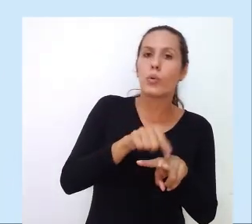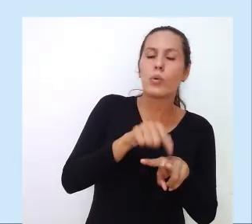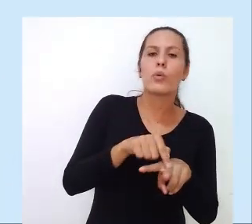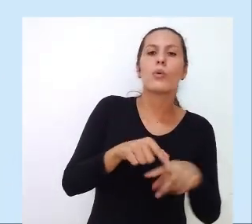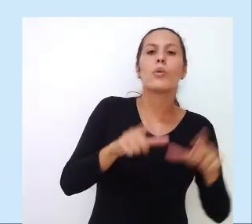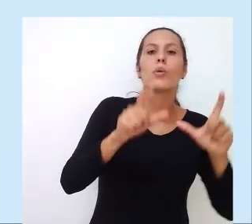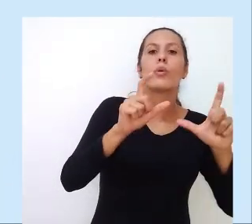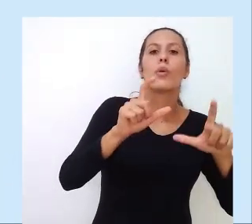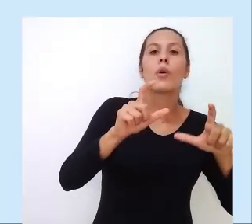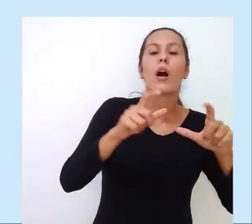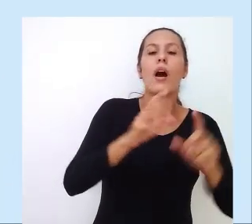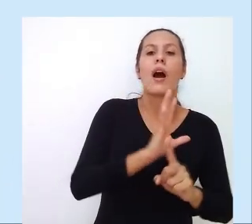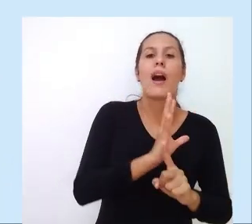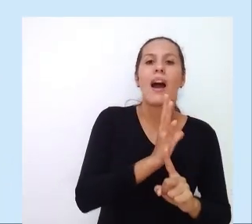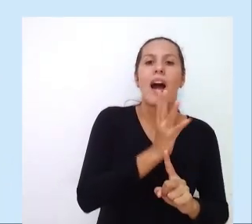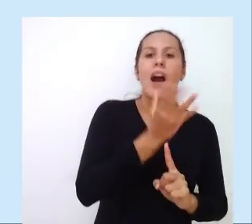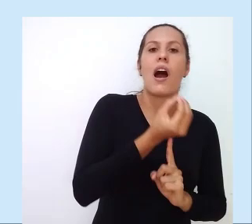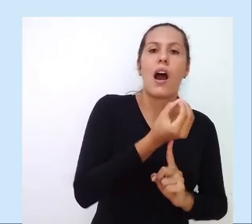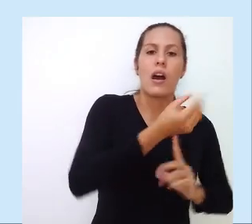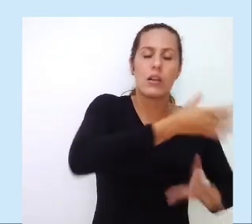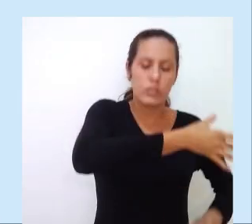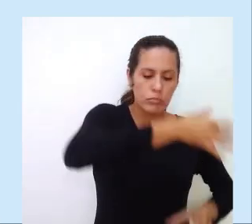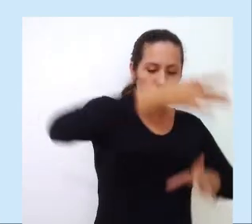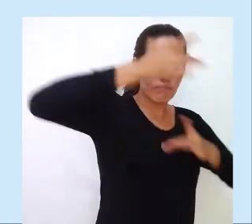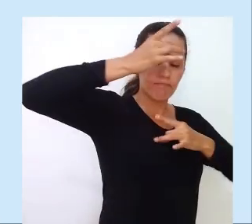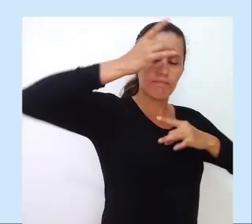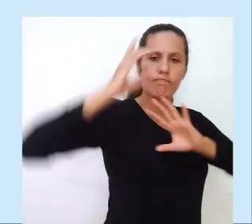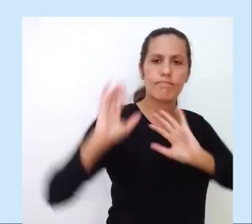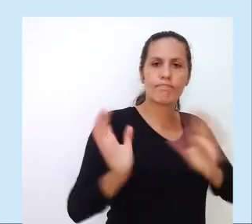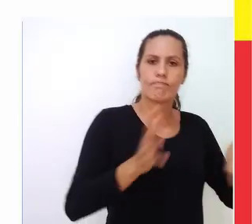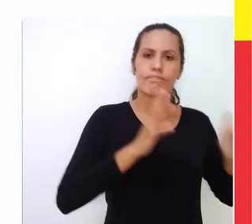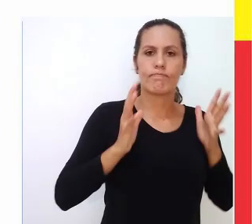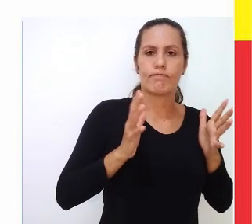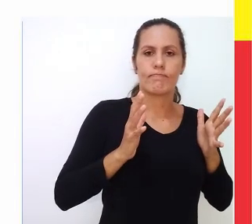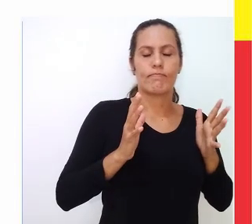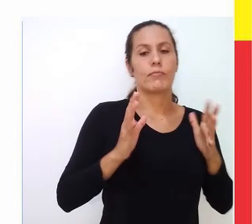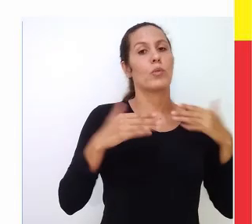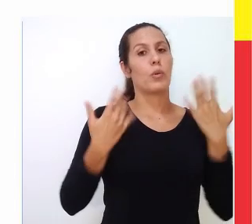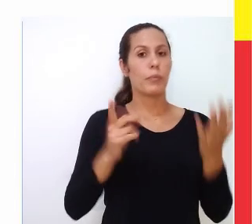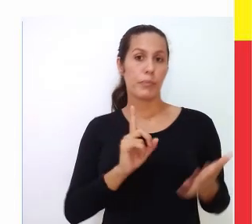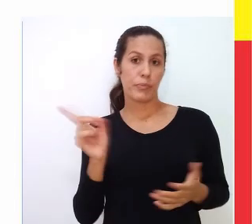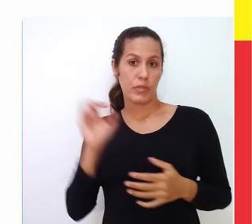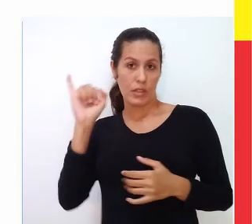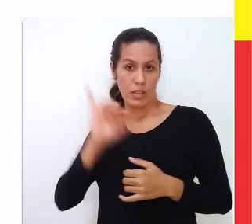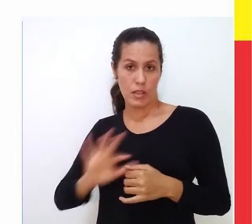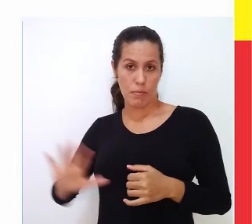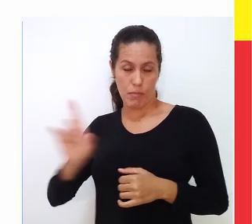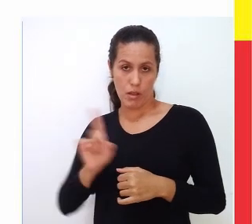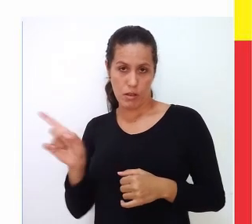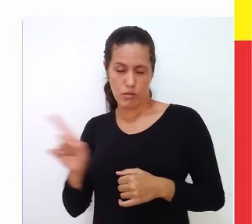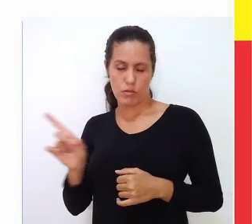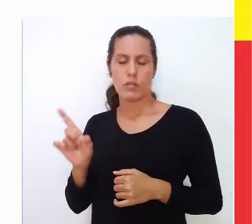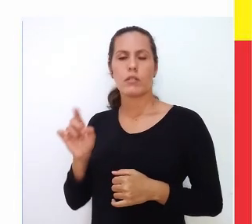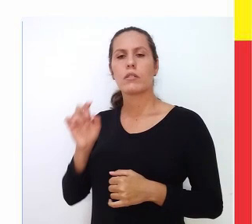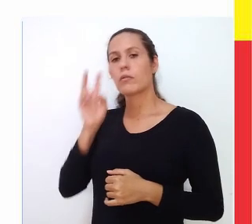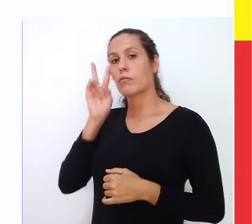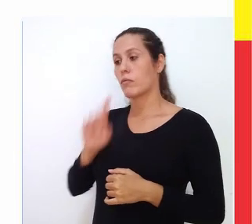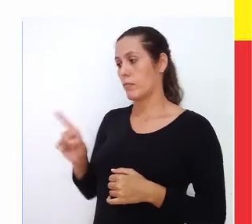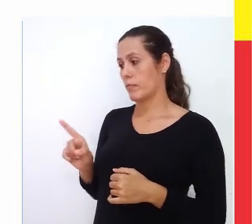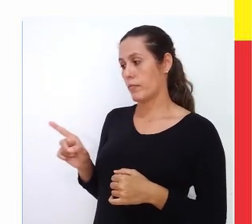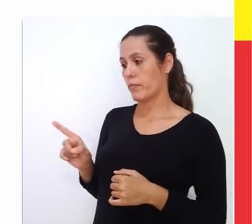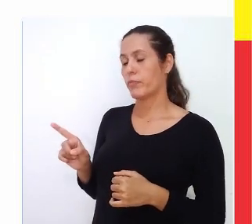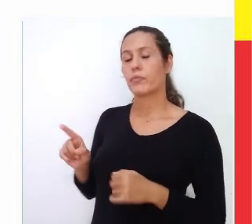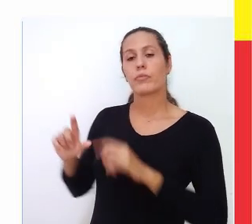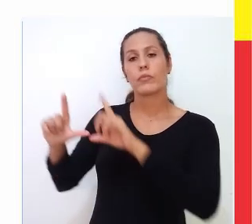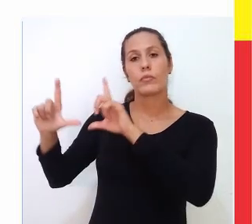entendido como a arte da representação, a arte da interpretação. Então, nessa imagem, vocês estão vendo aí, do